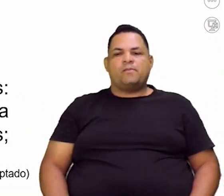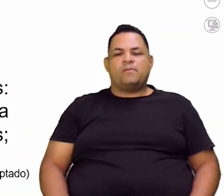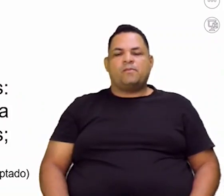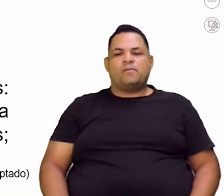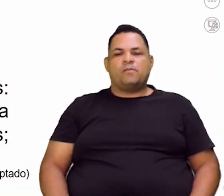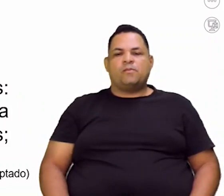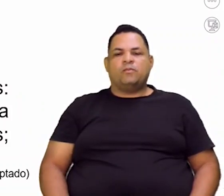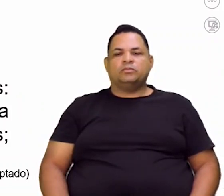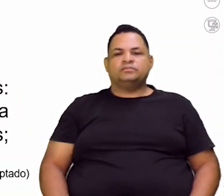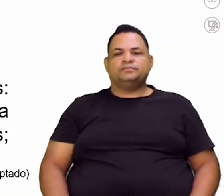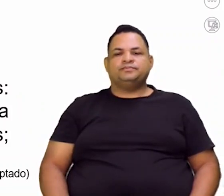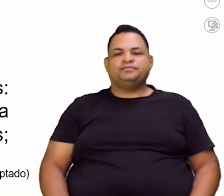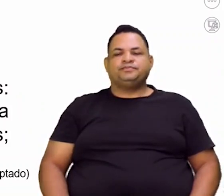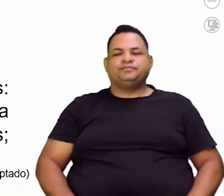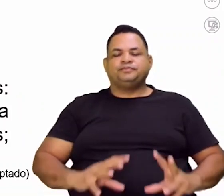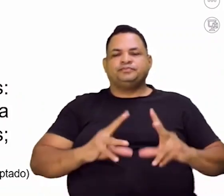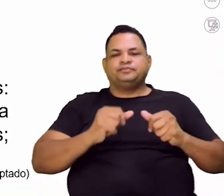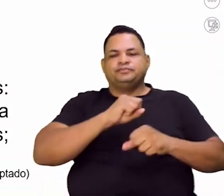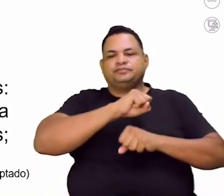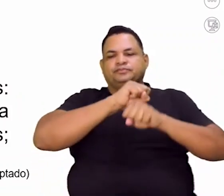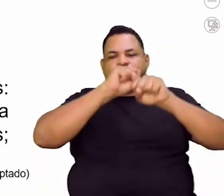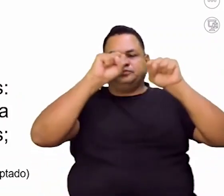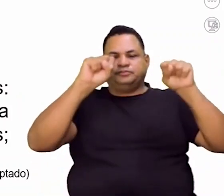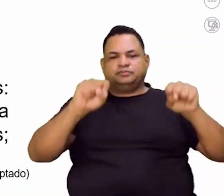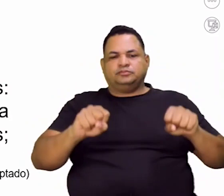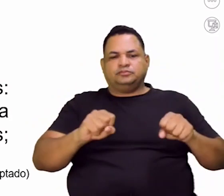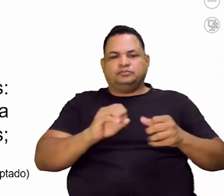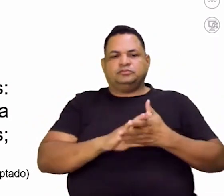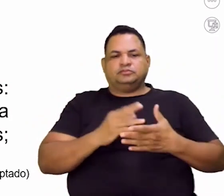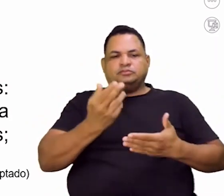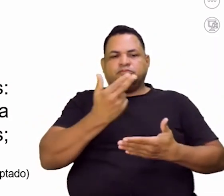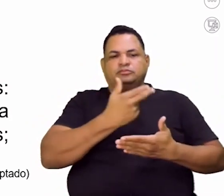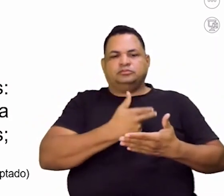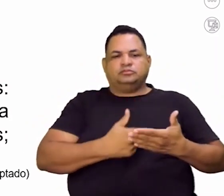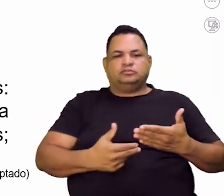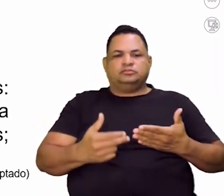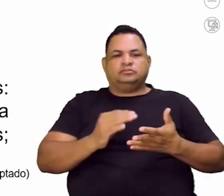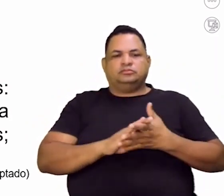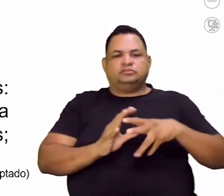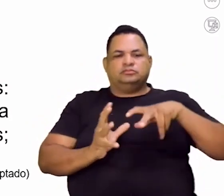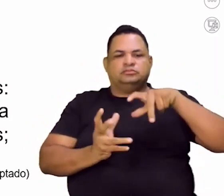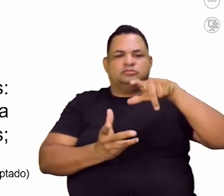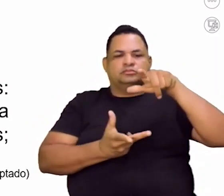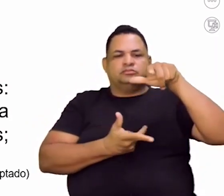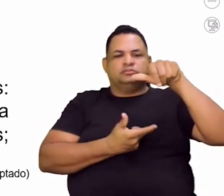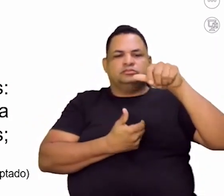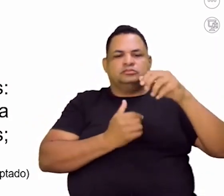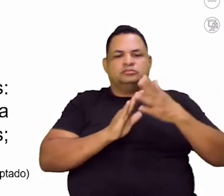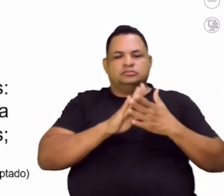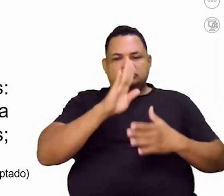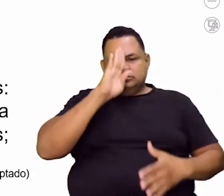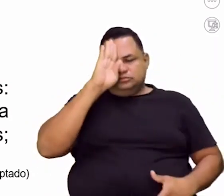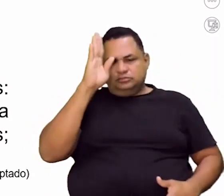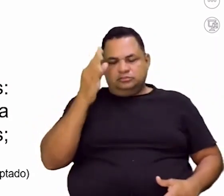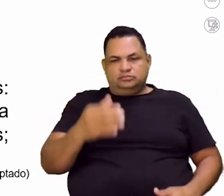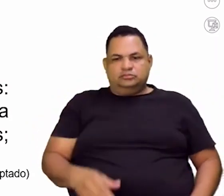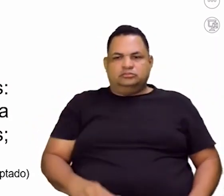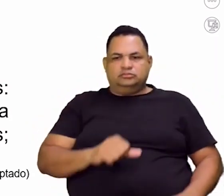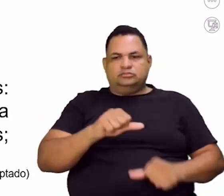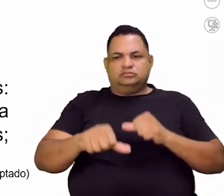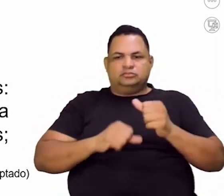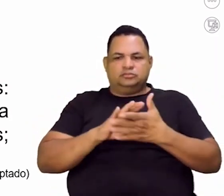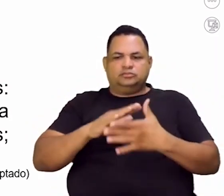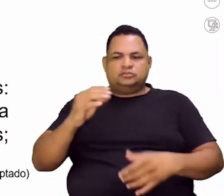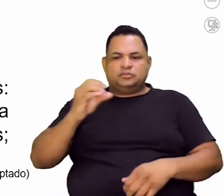em circular. Todo o sistema mudou. Era antes, né, o desenho das terras, né, que era o centro. Agora